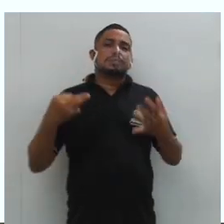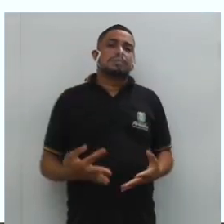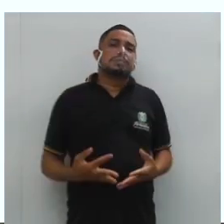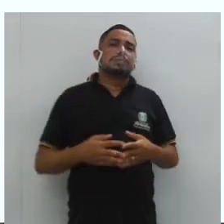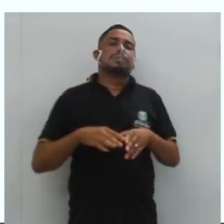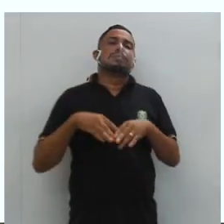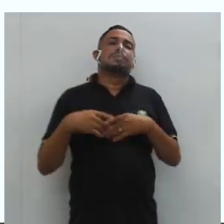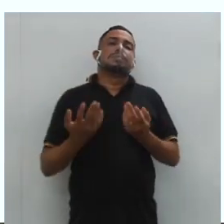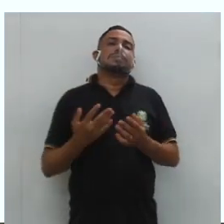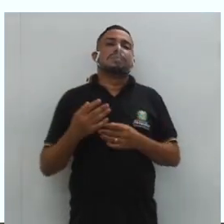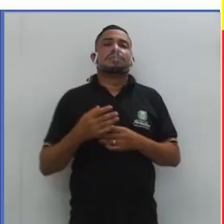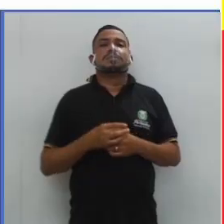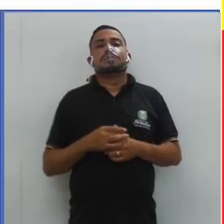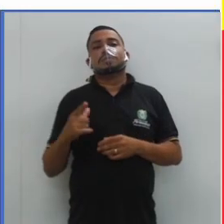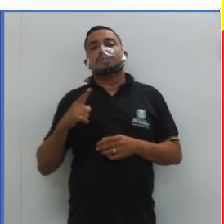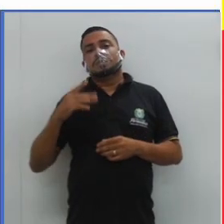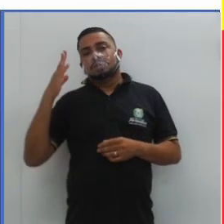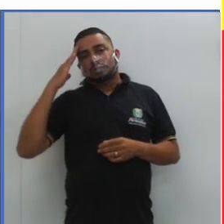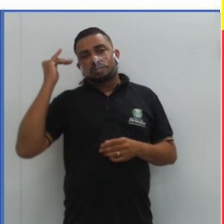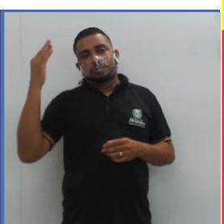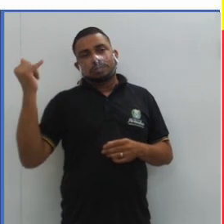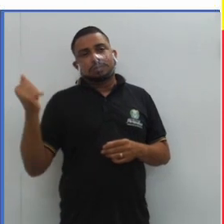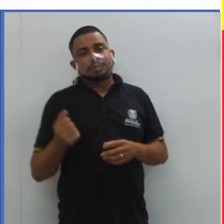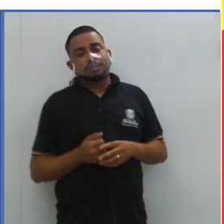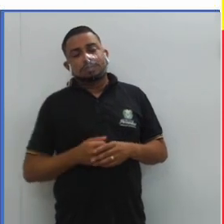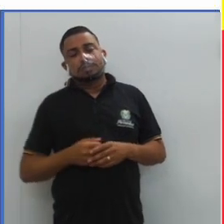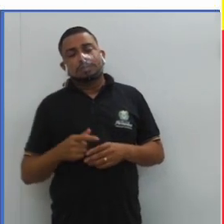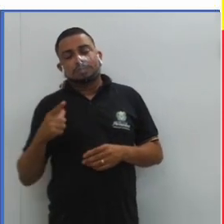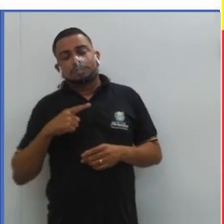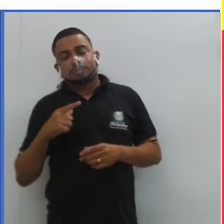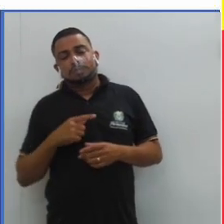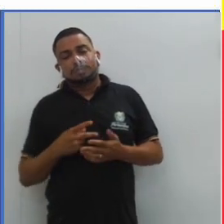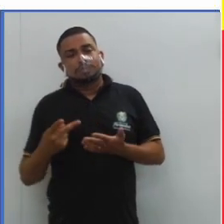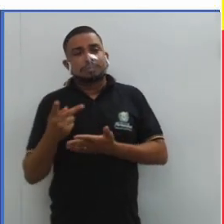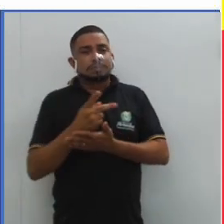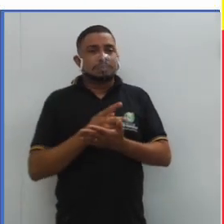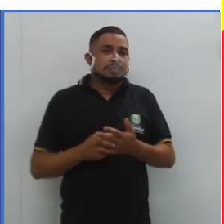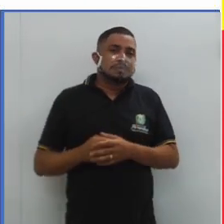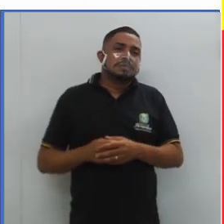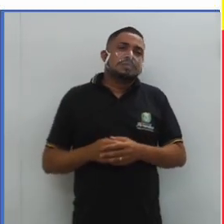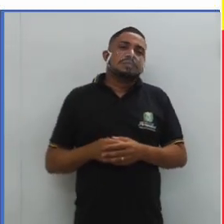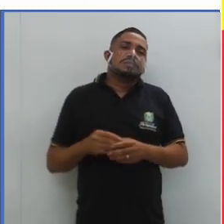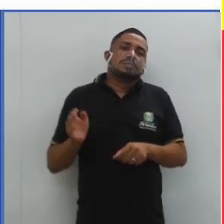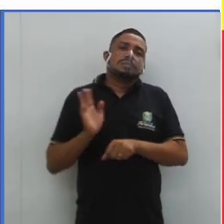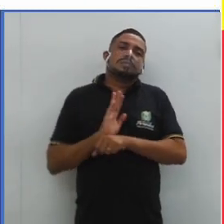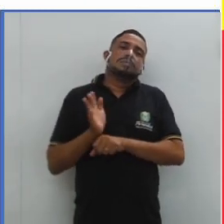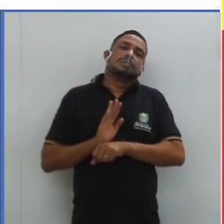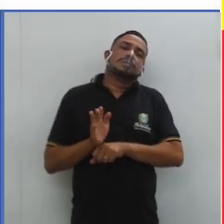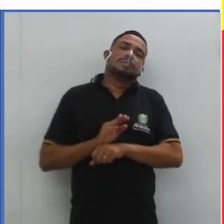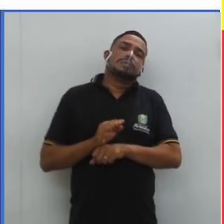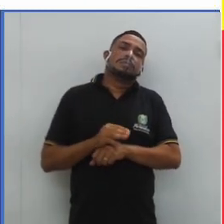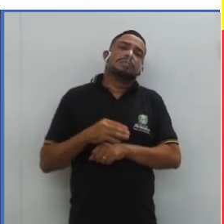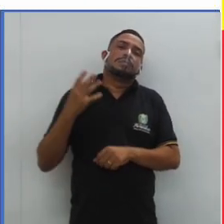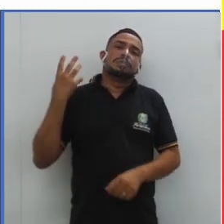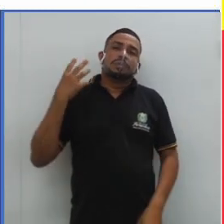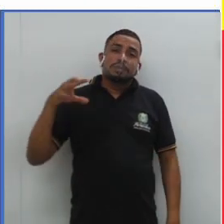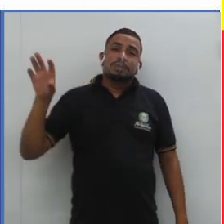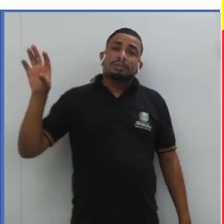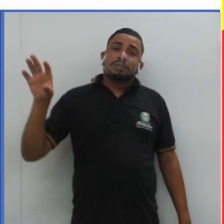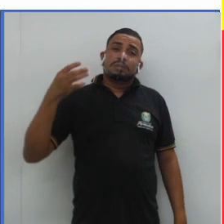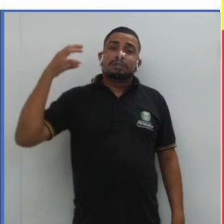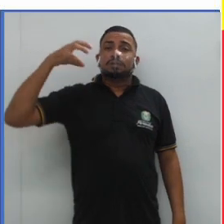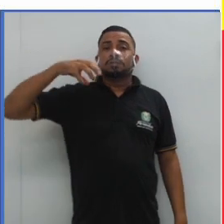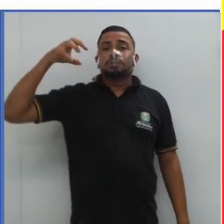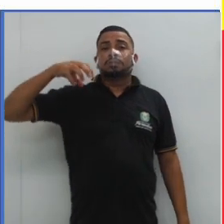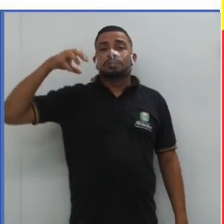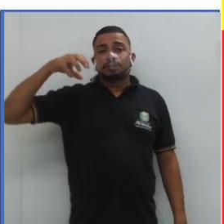como ela está sendo contada. Né, uma das cenas muito famosas, vocês veem na imagem de um dos filmes, né, é Cantando na